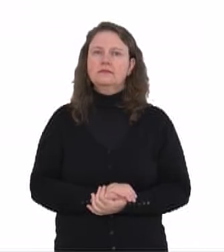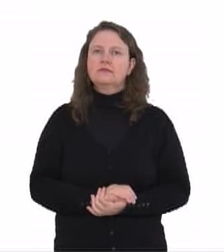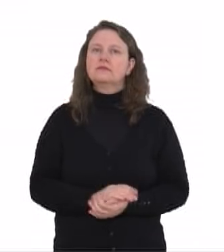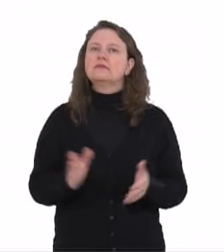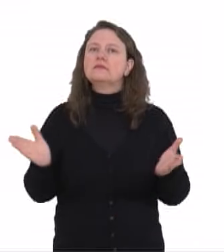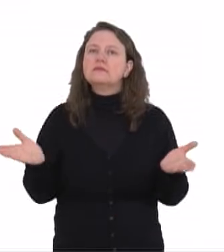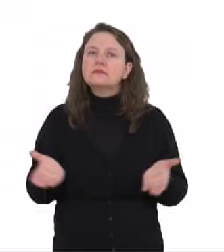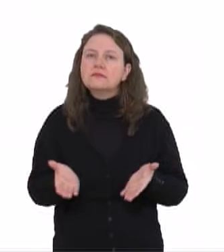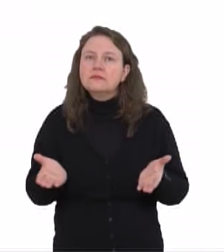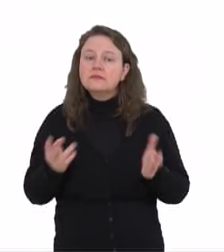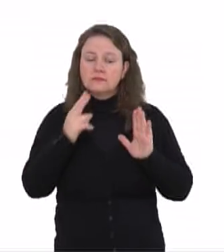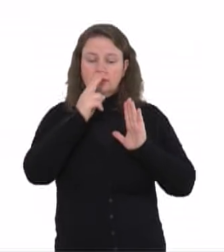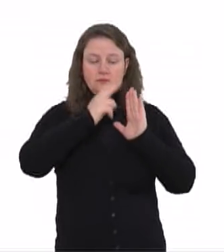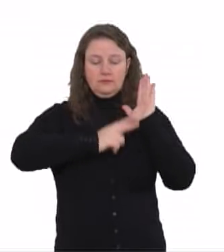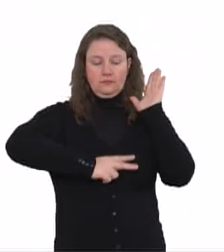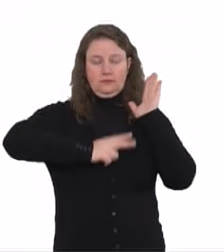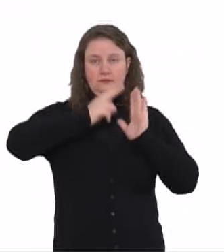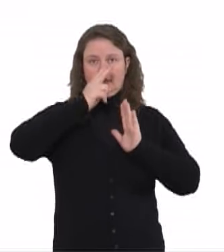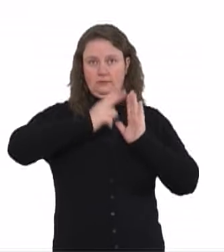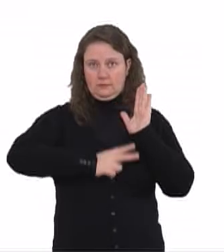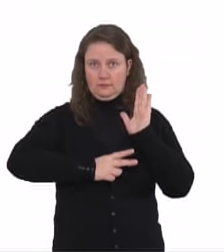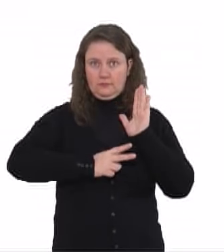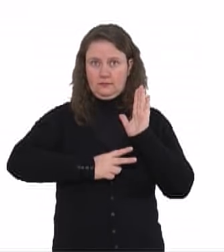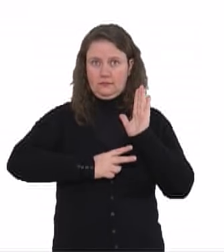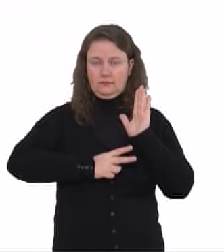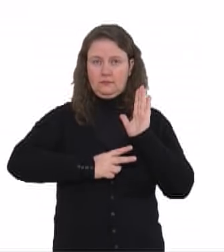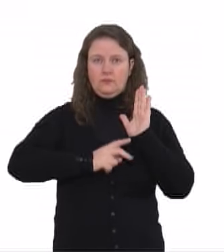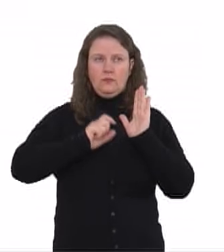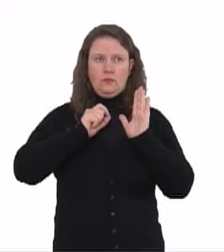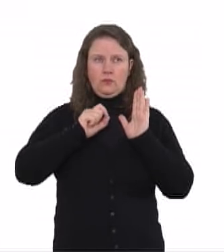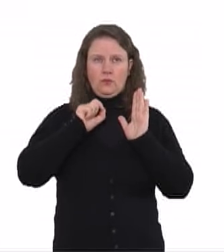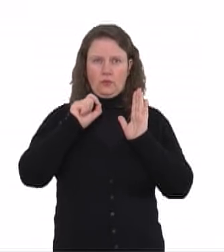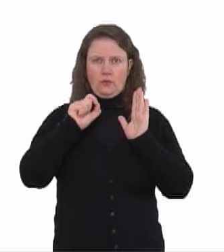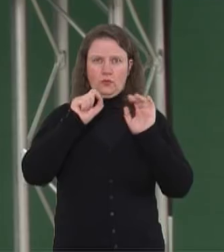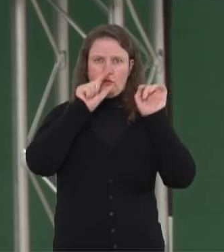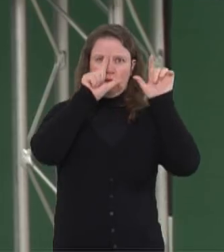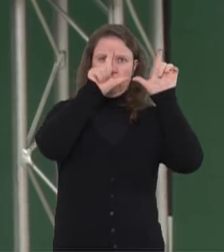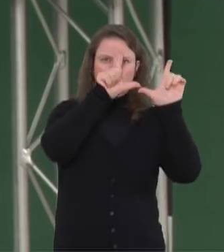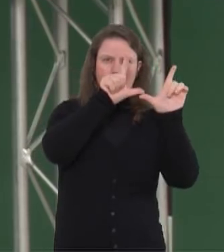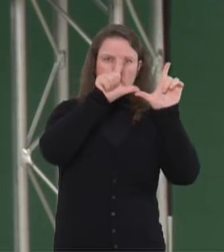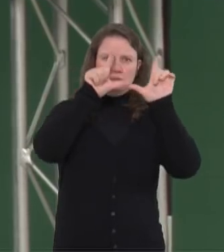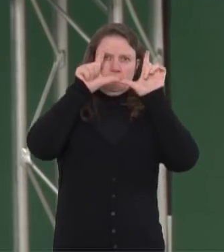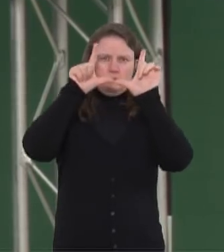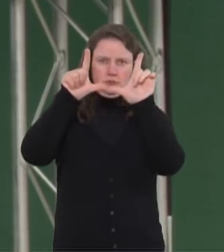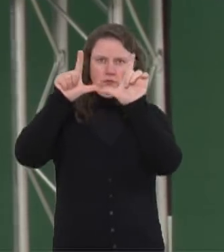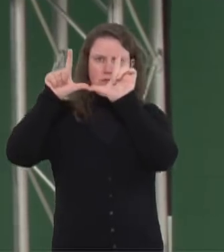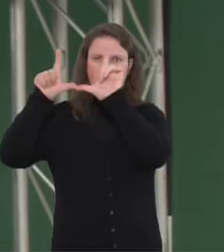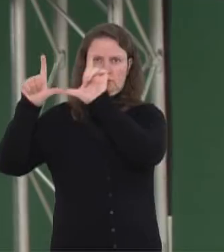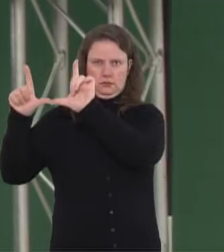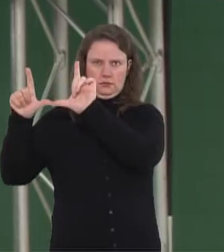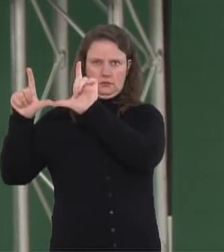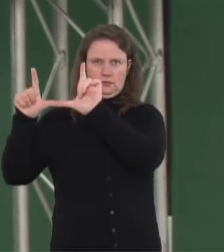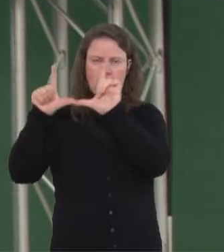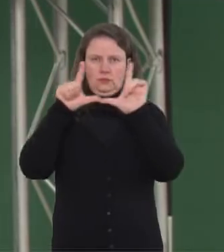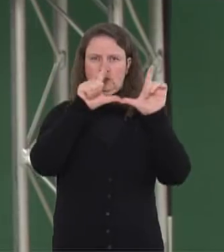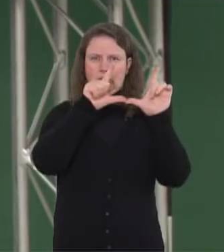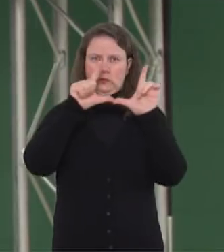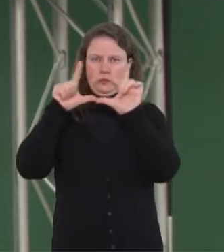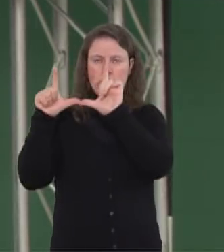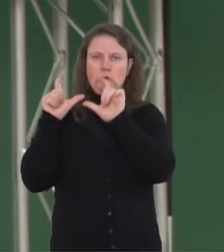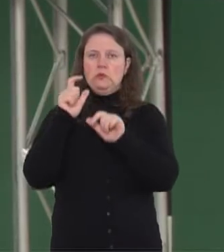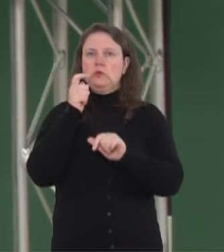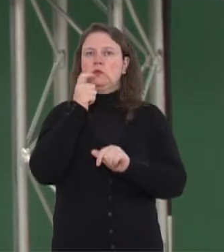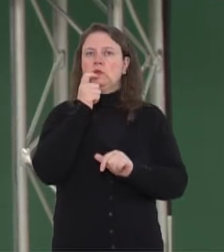Nós vamos ler agora uma comic strip. Essa tirinha, in English,